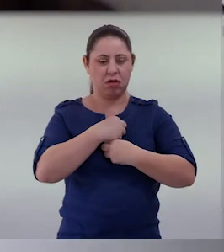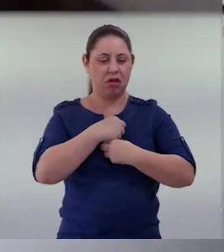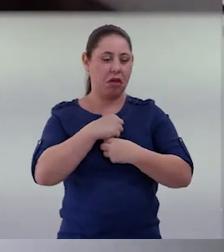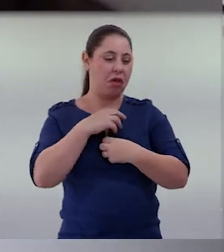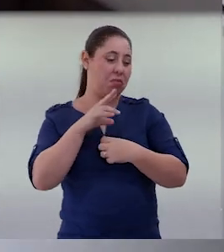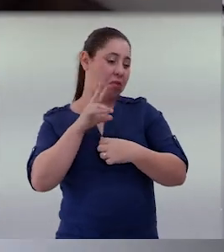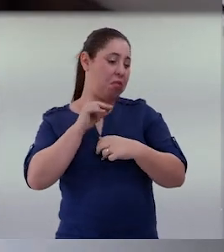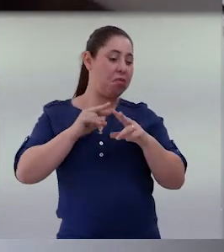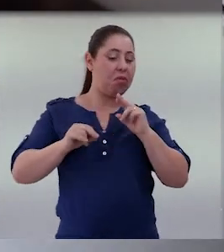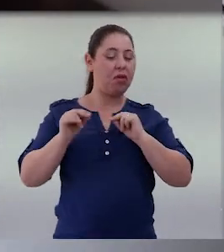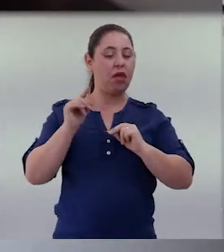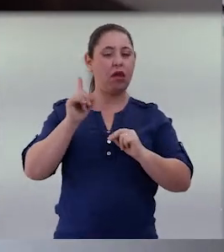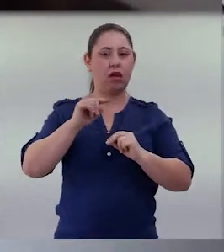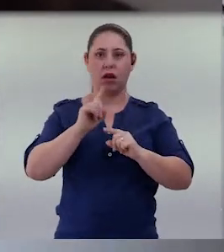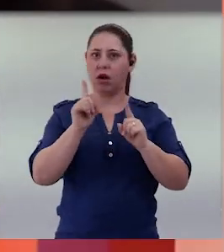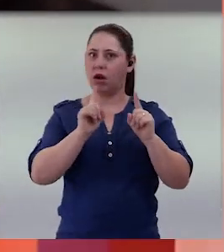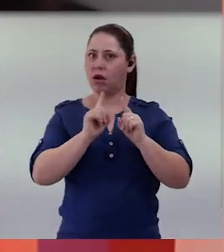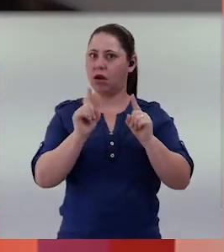depressão é frescura?